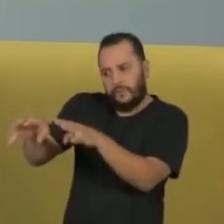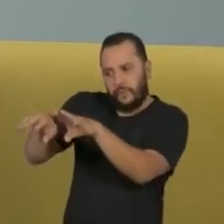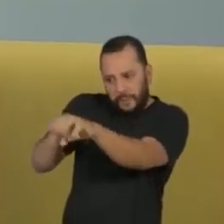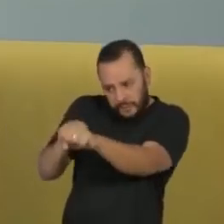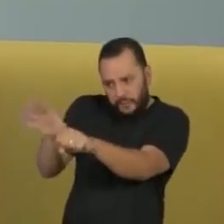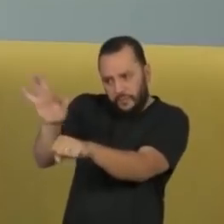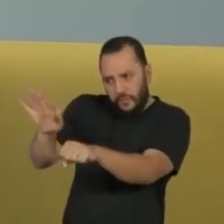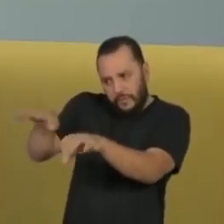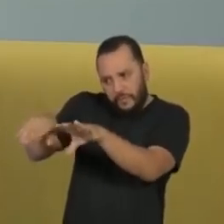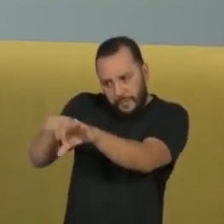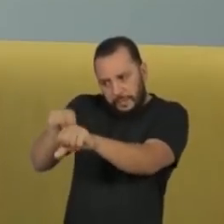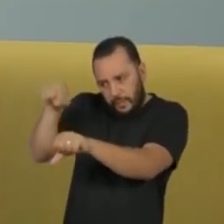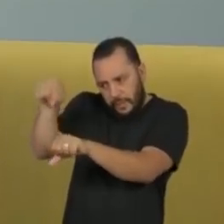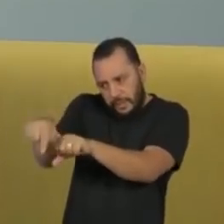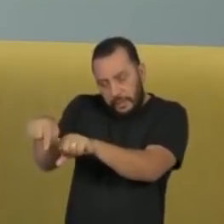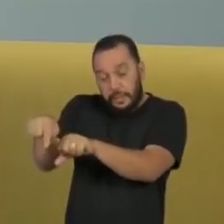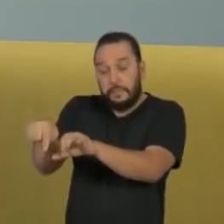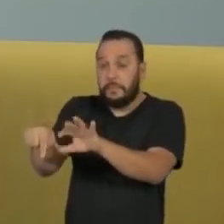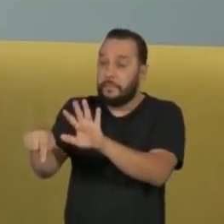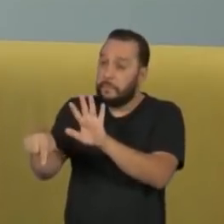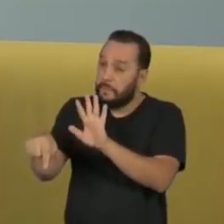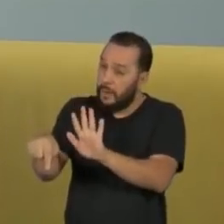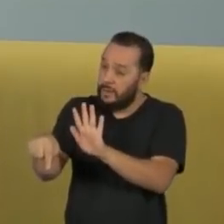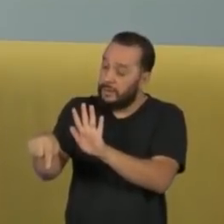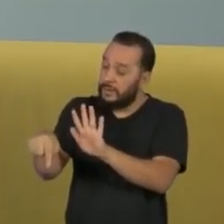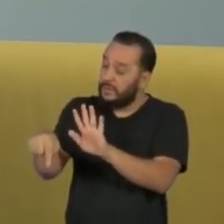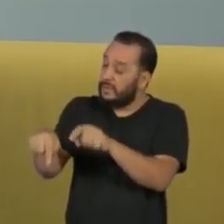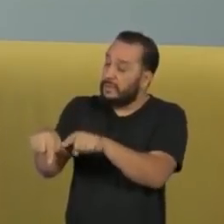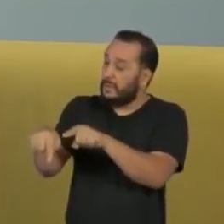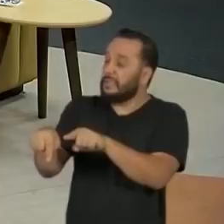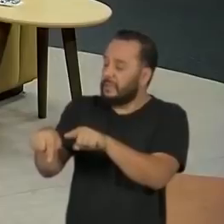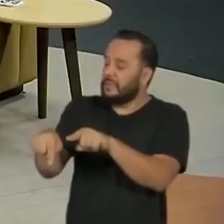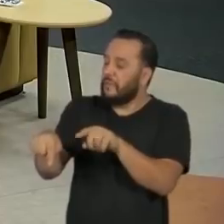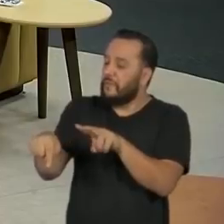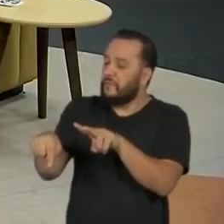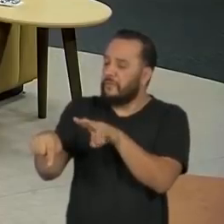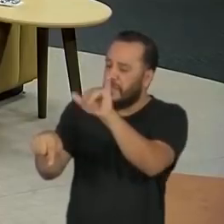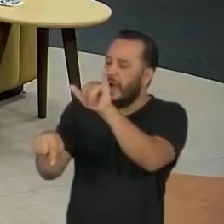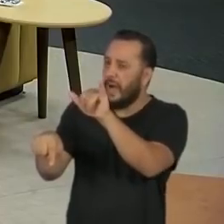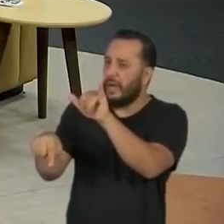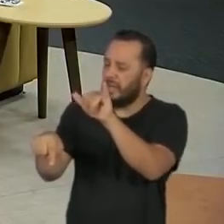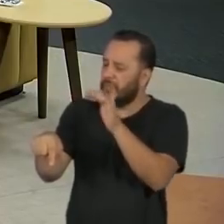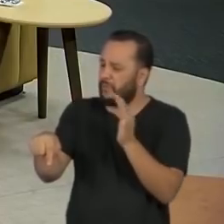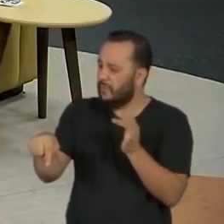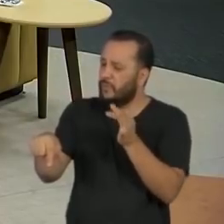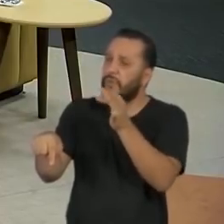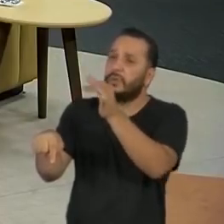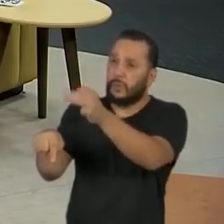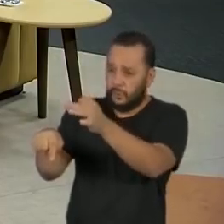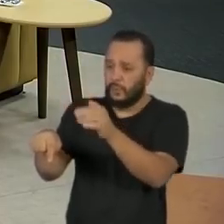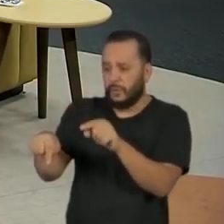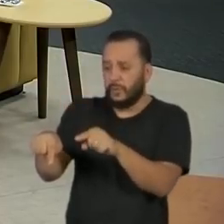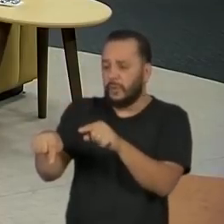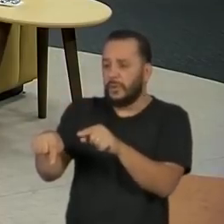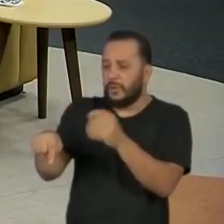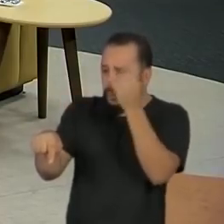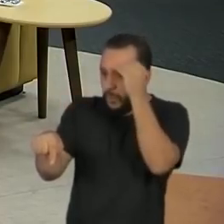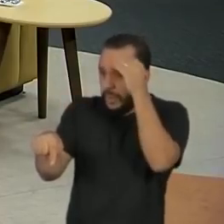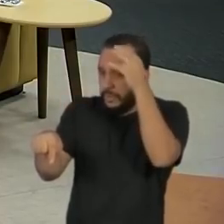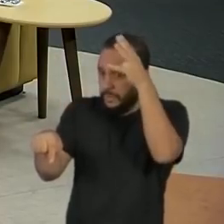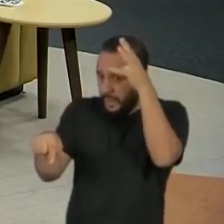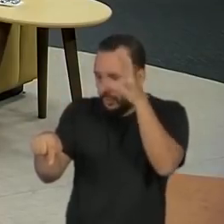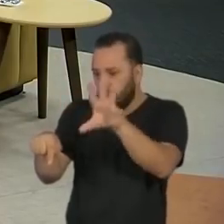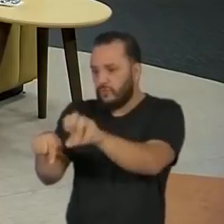formação, mas que aquilo vai ser necessário receber... ele vai precisar agregar outros